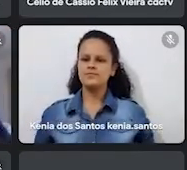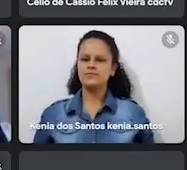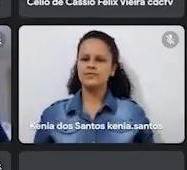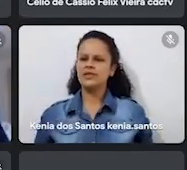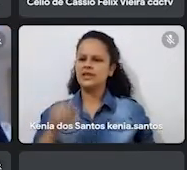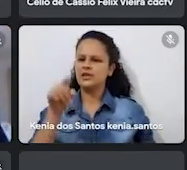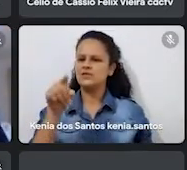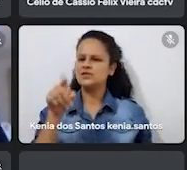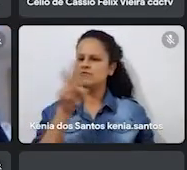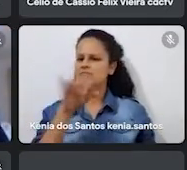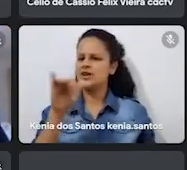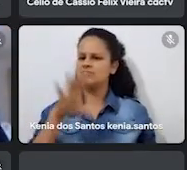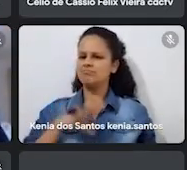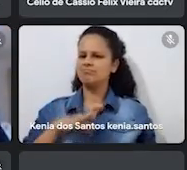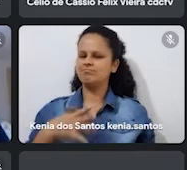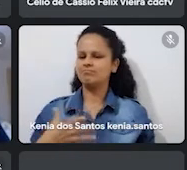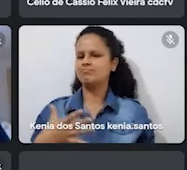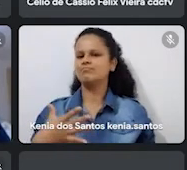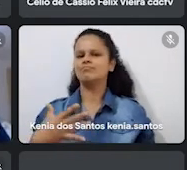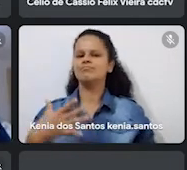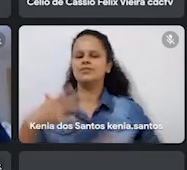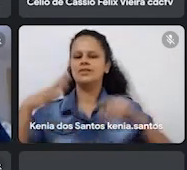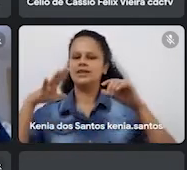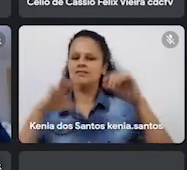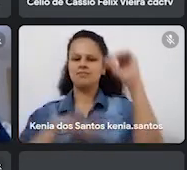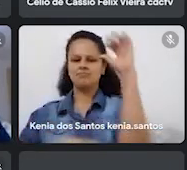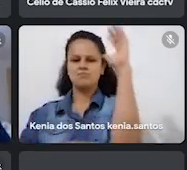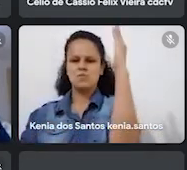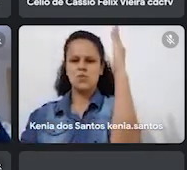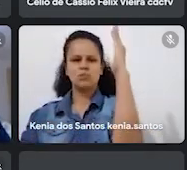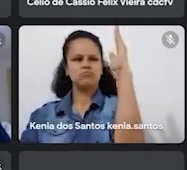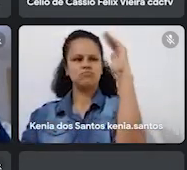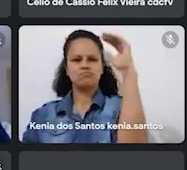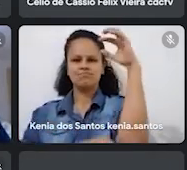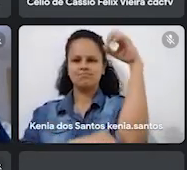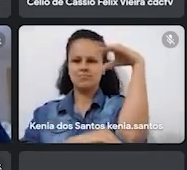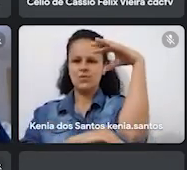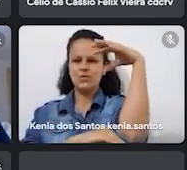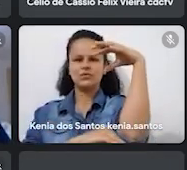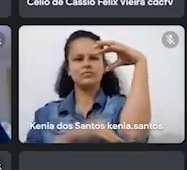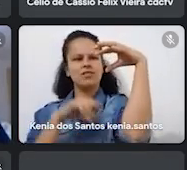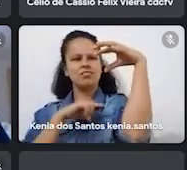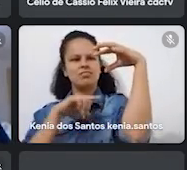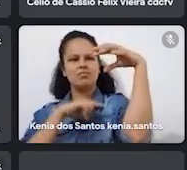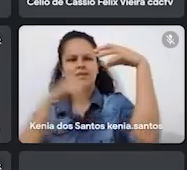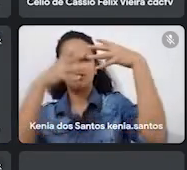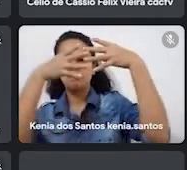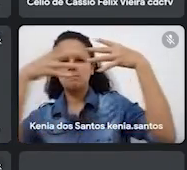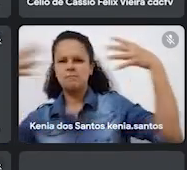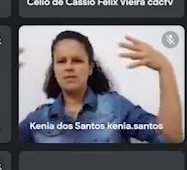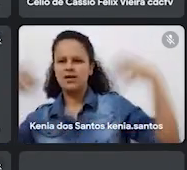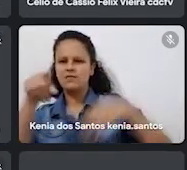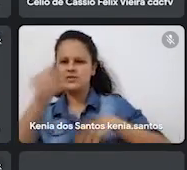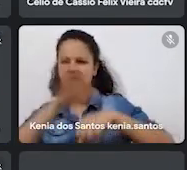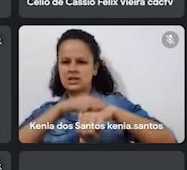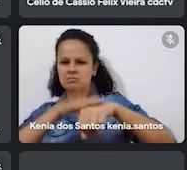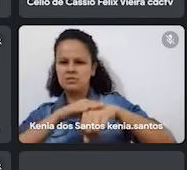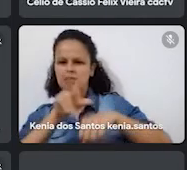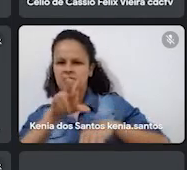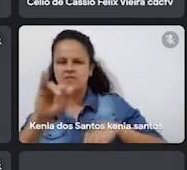Ou você vai falar assim, não, não tem condições de eu executar essa